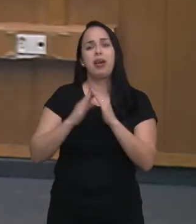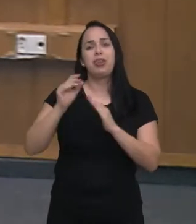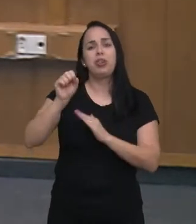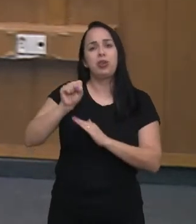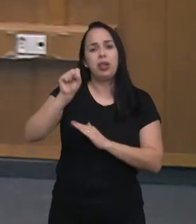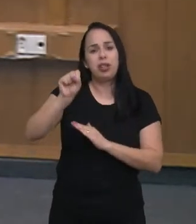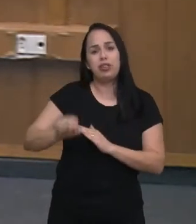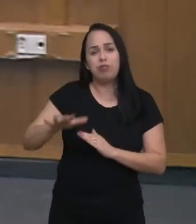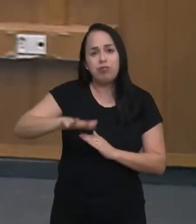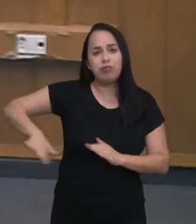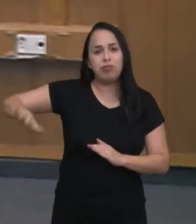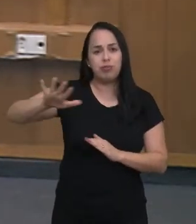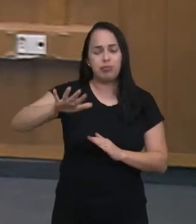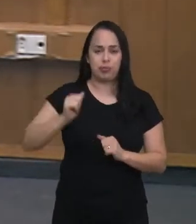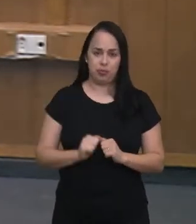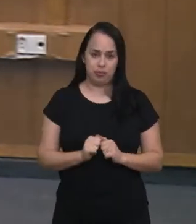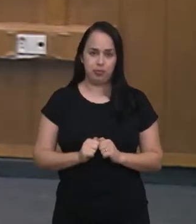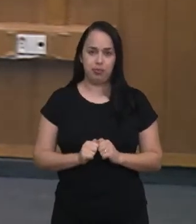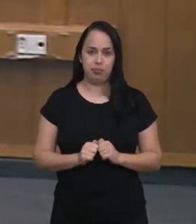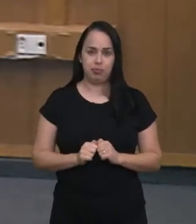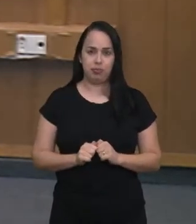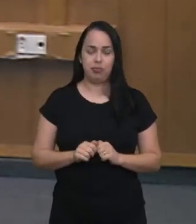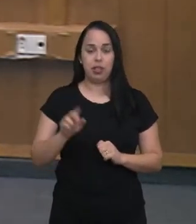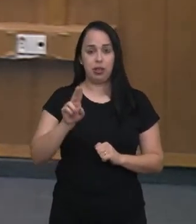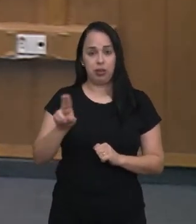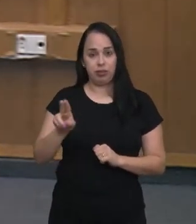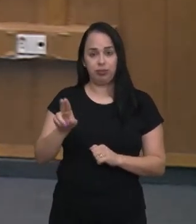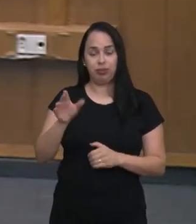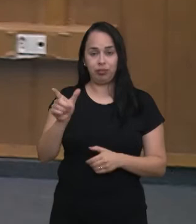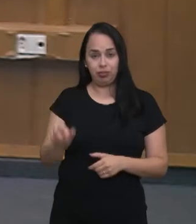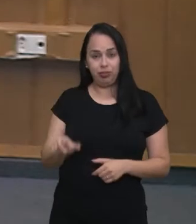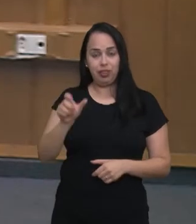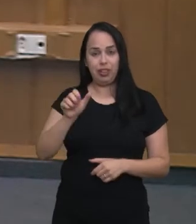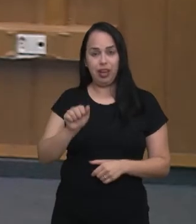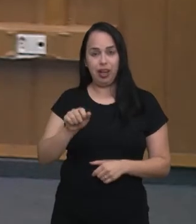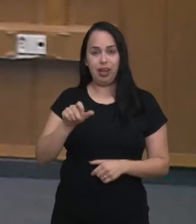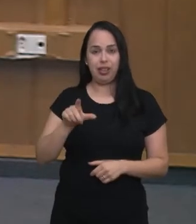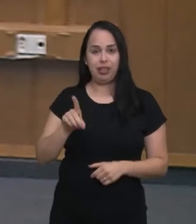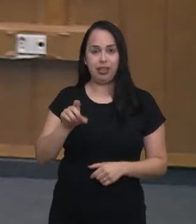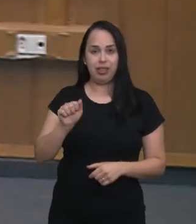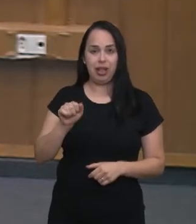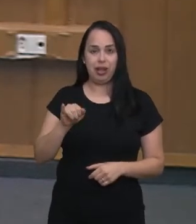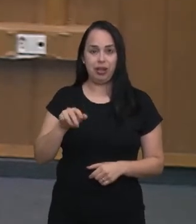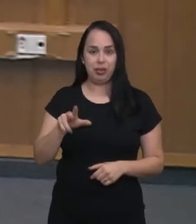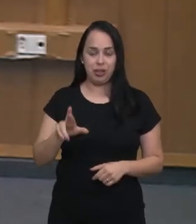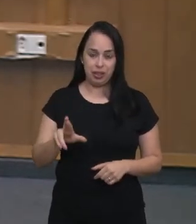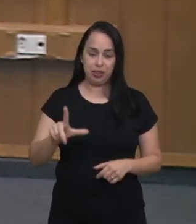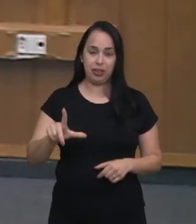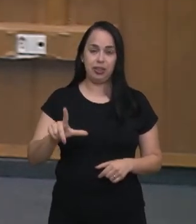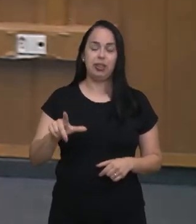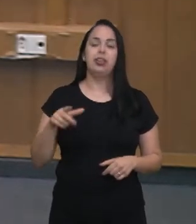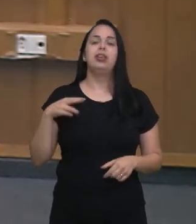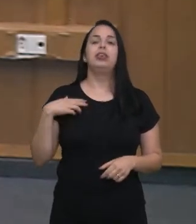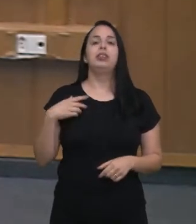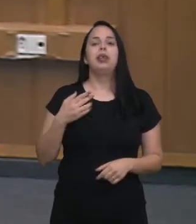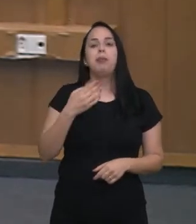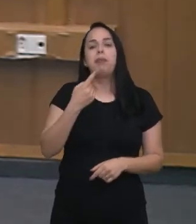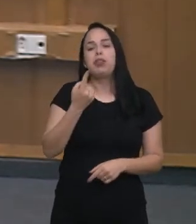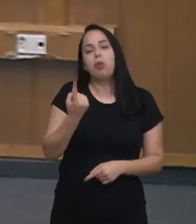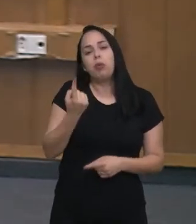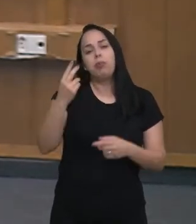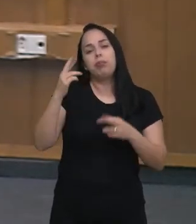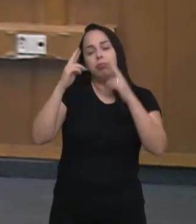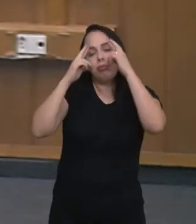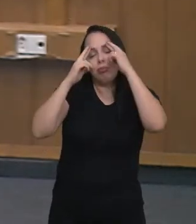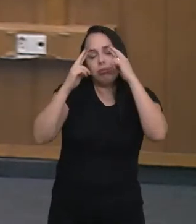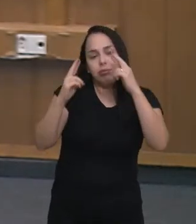Danil, pai do Danil, seu Adair Francisco da Silva. Queria pedir um minuto de silêncio e pedir que Deus dê